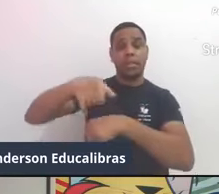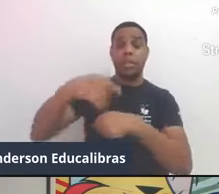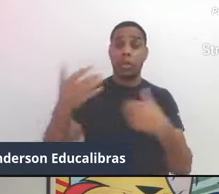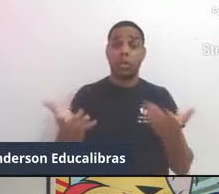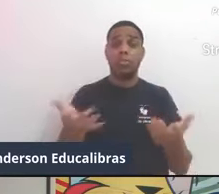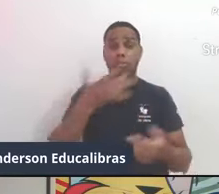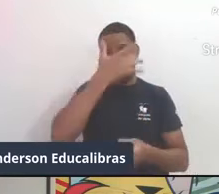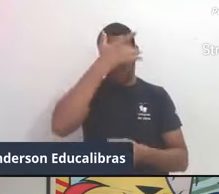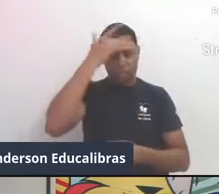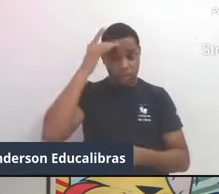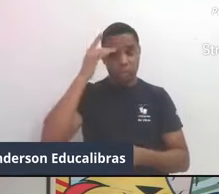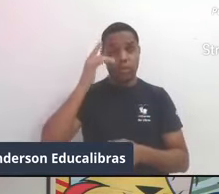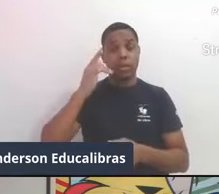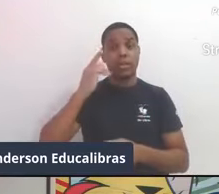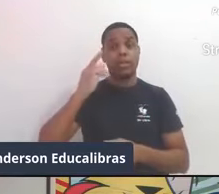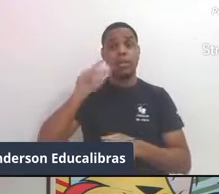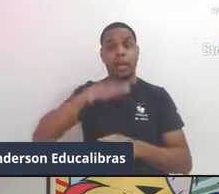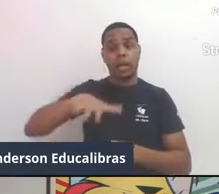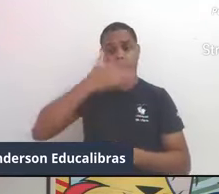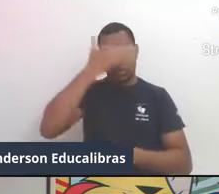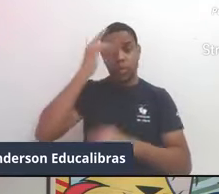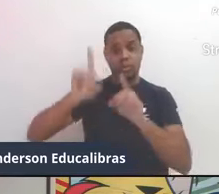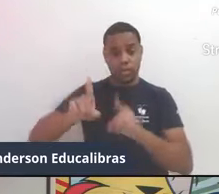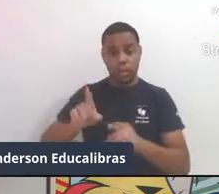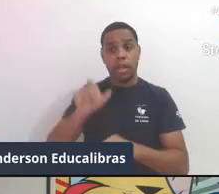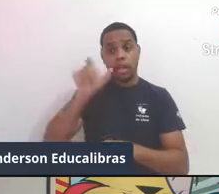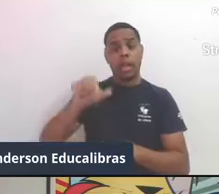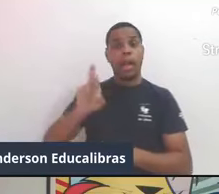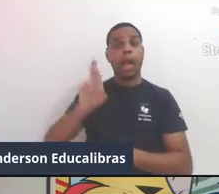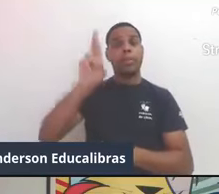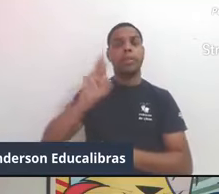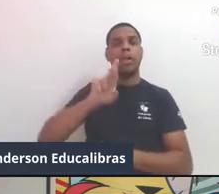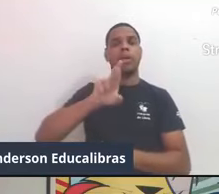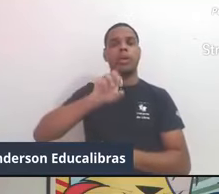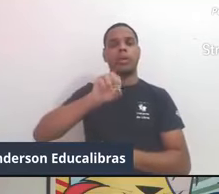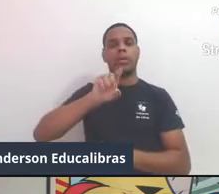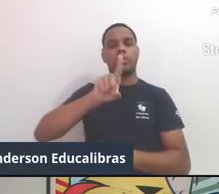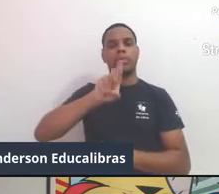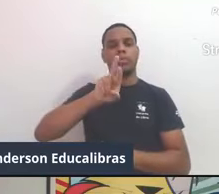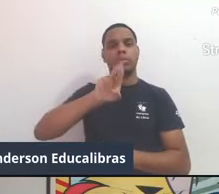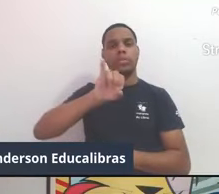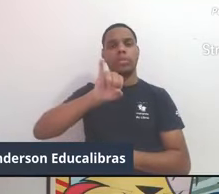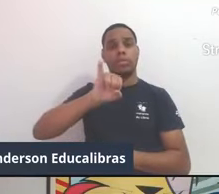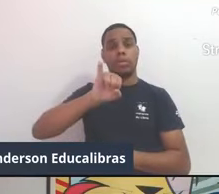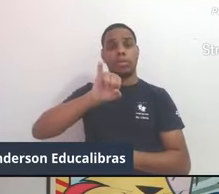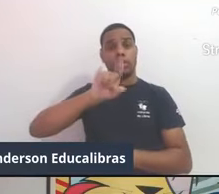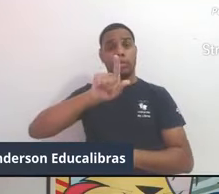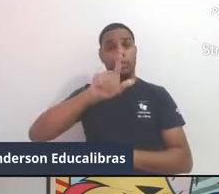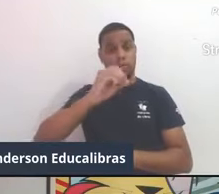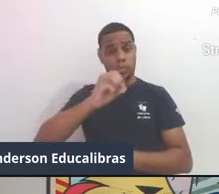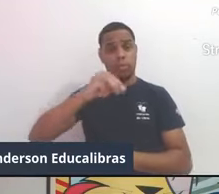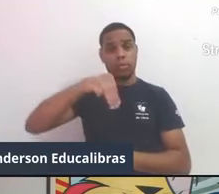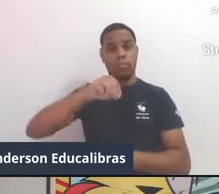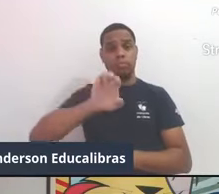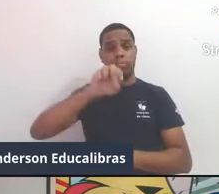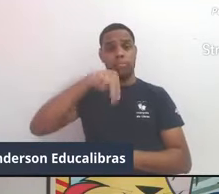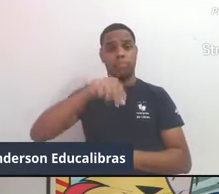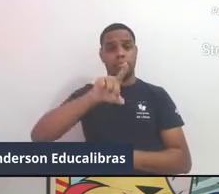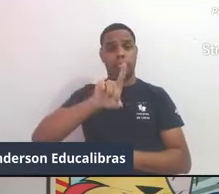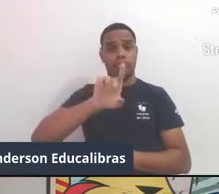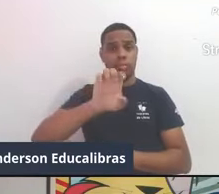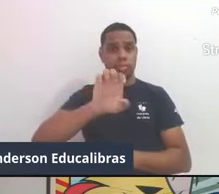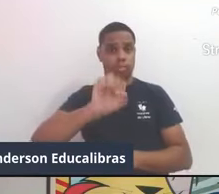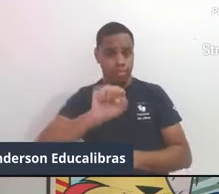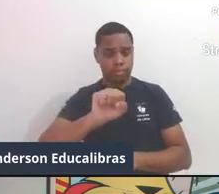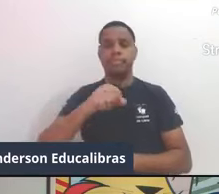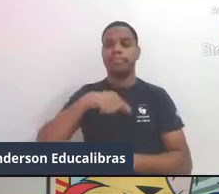pela pessoa do Rodrigo Mendes, que tem feito um trabalho incrível de nos provocar, de fato, o que a gente precisa olhar, né? Então,